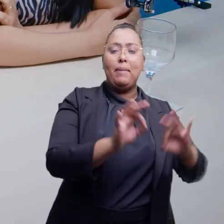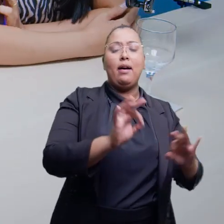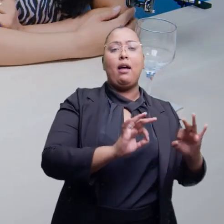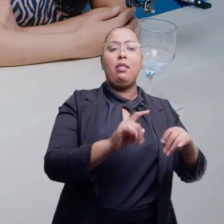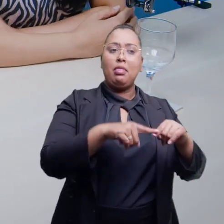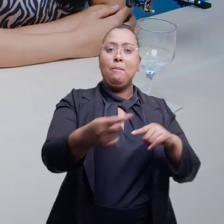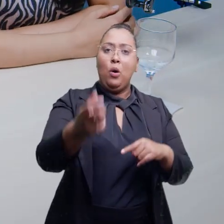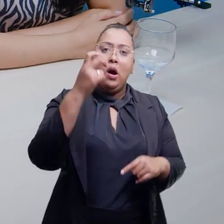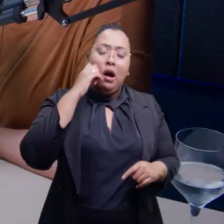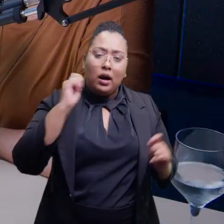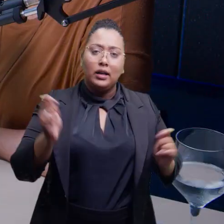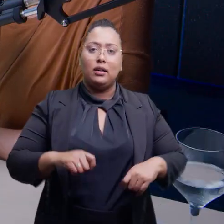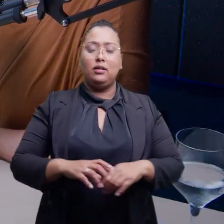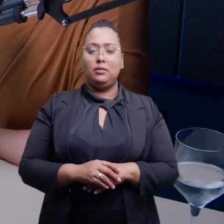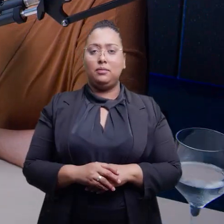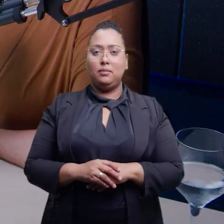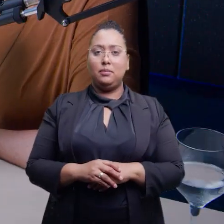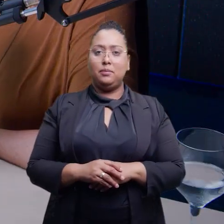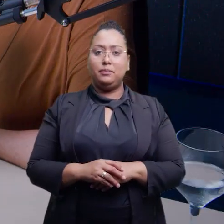sistema, né?